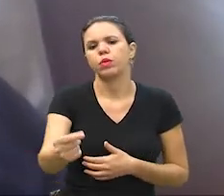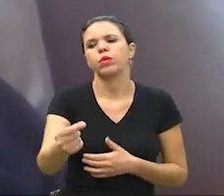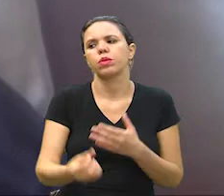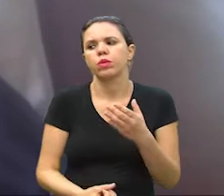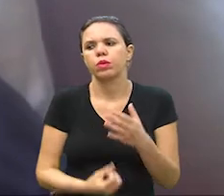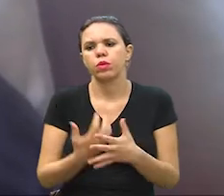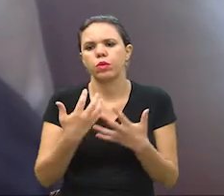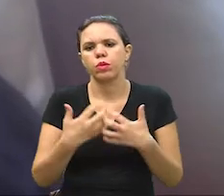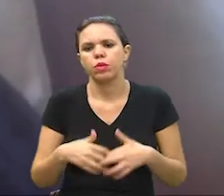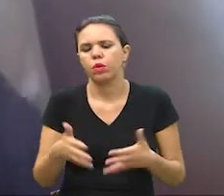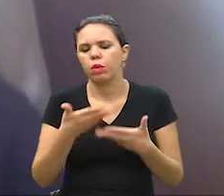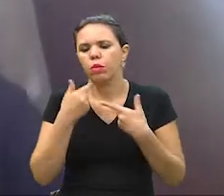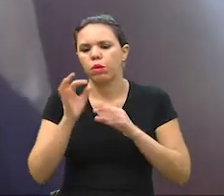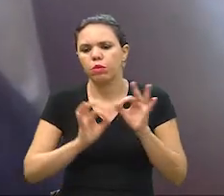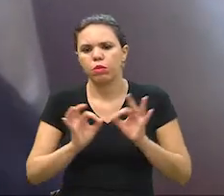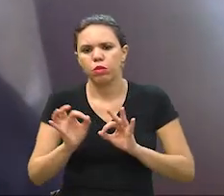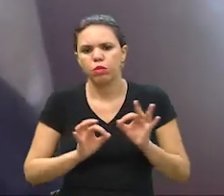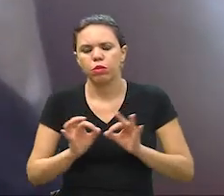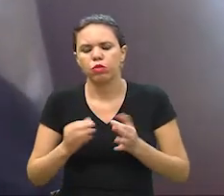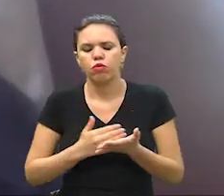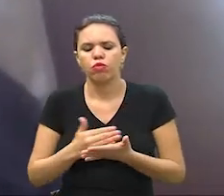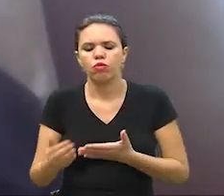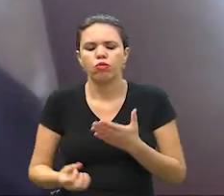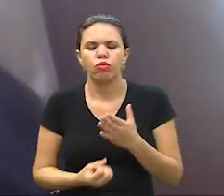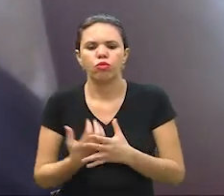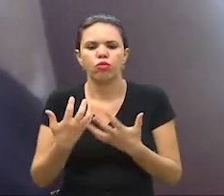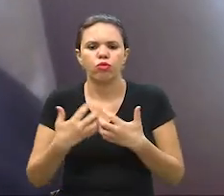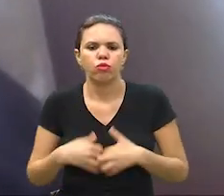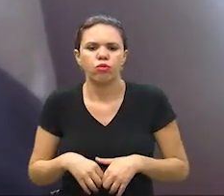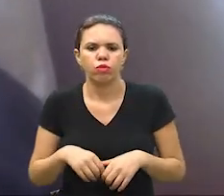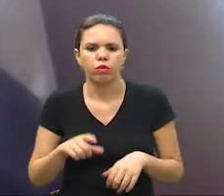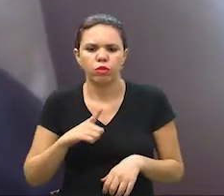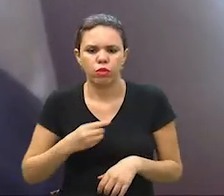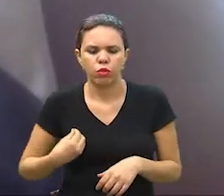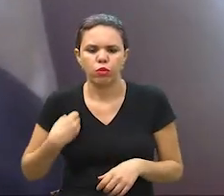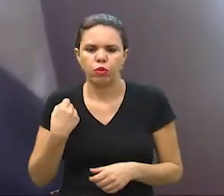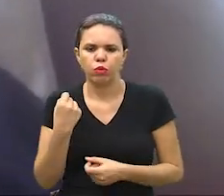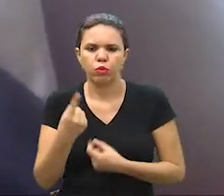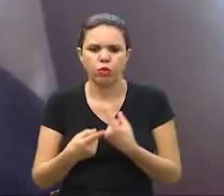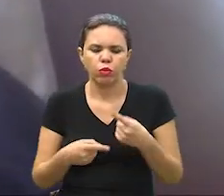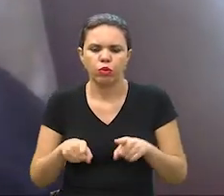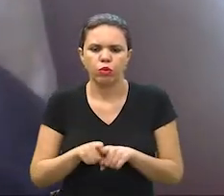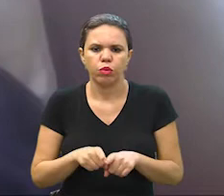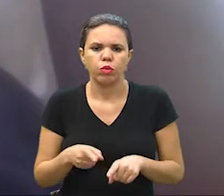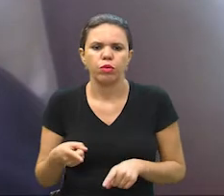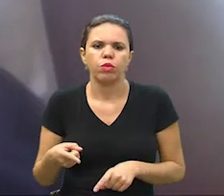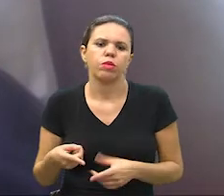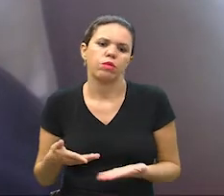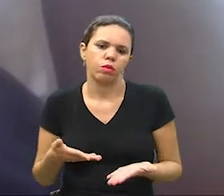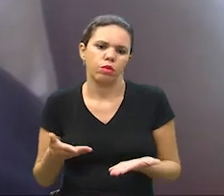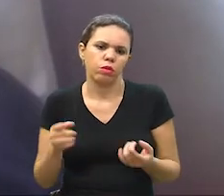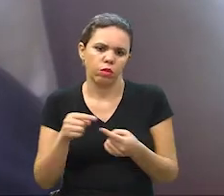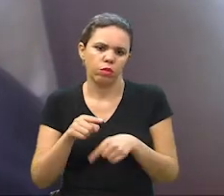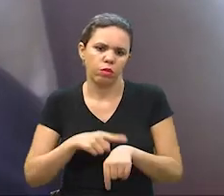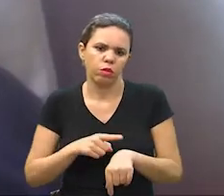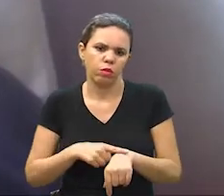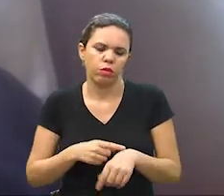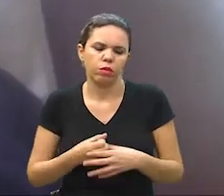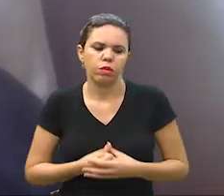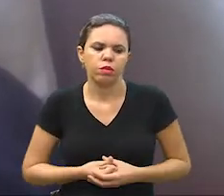sendo tomadas e melhor planejadas desde o início, e existem algumas que têm que ser mais radicais nesse